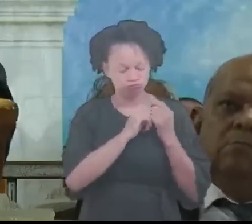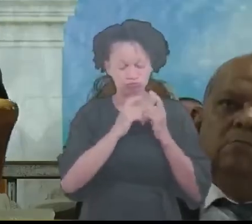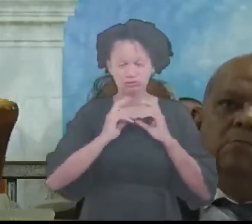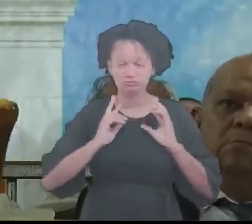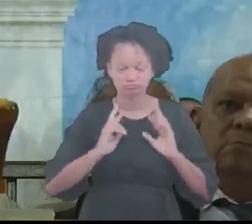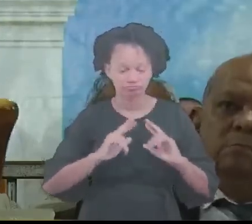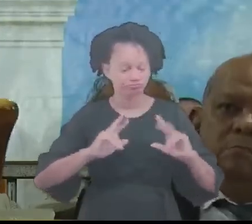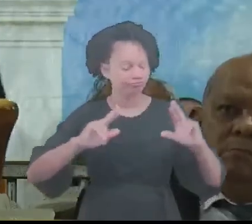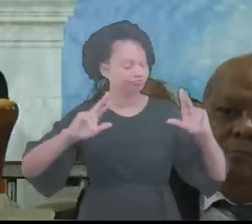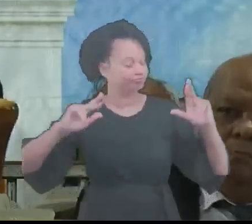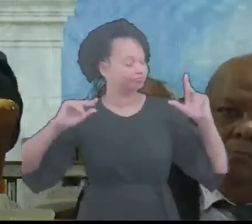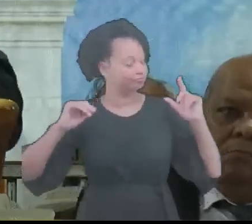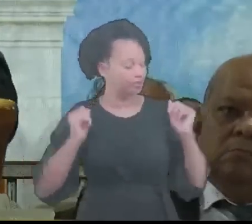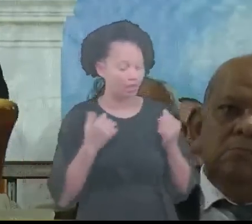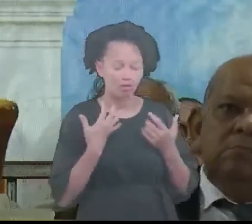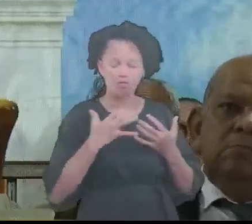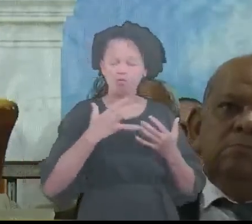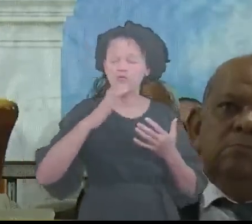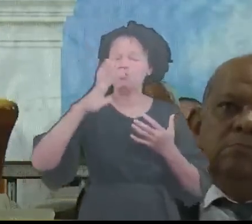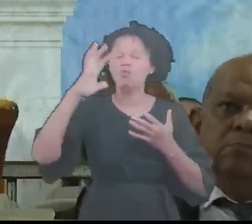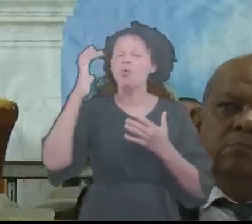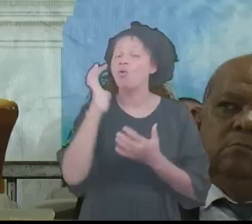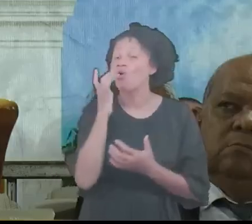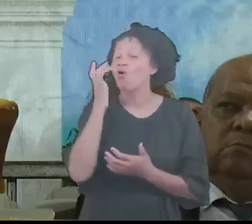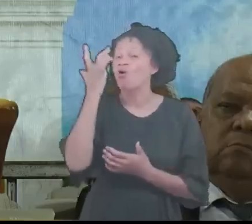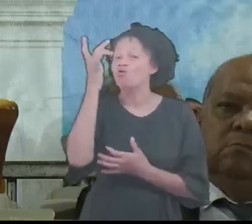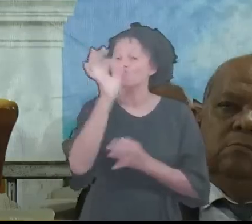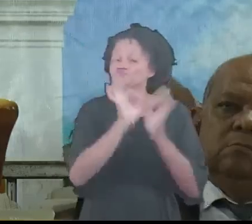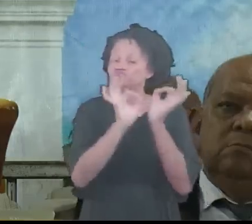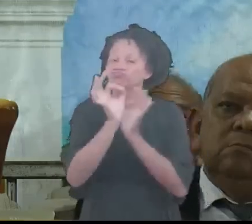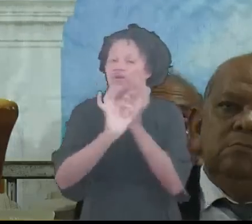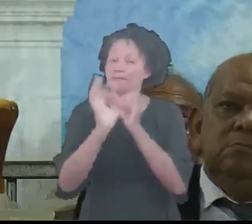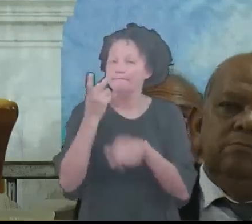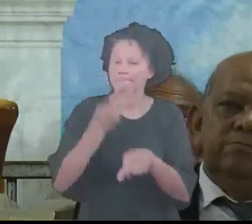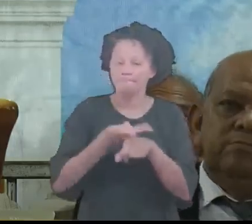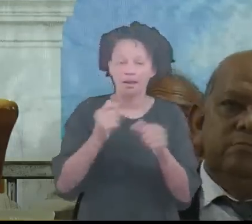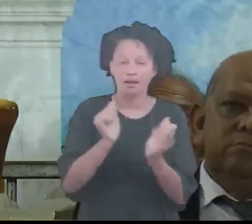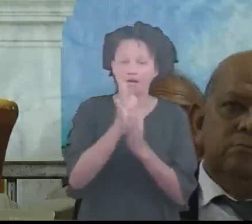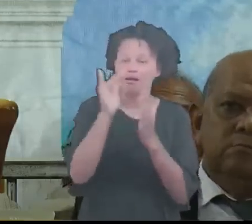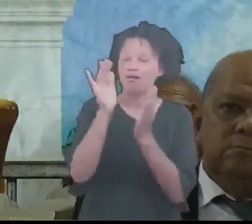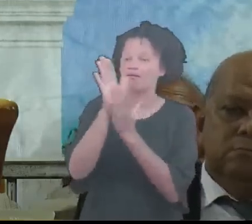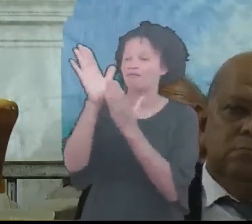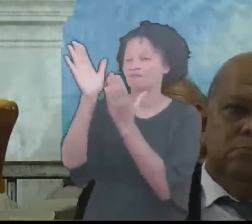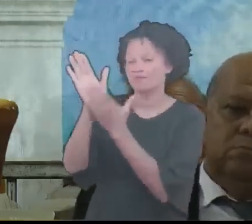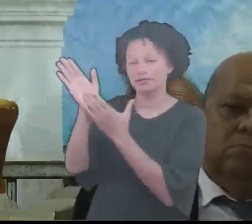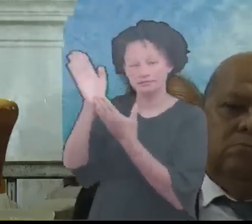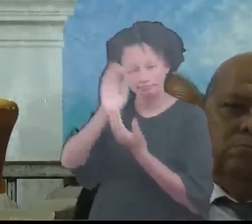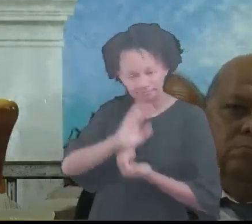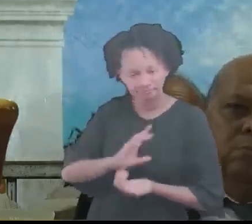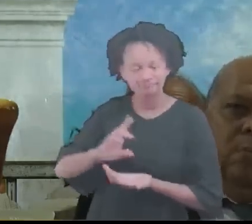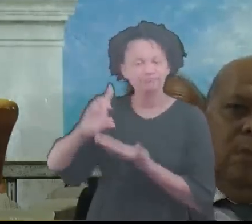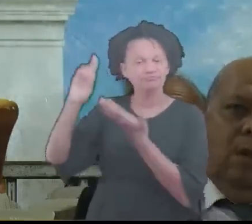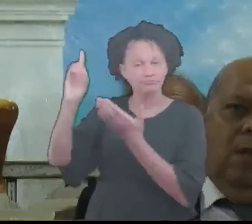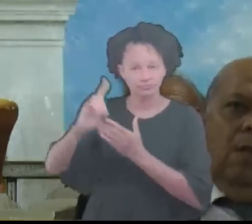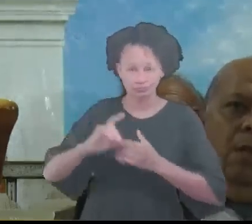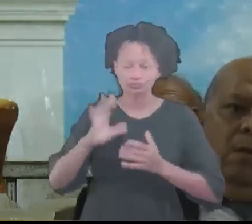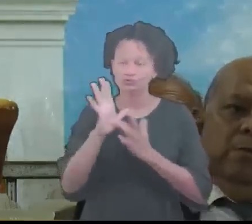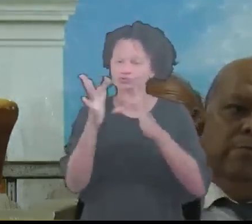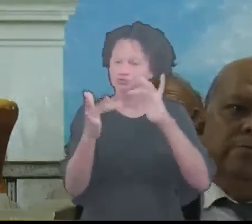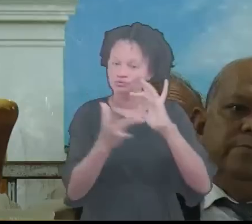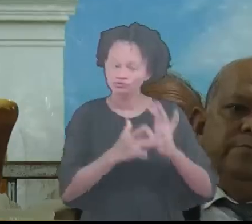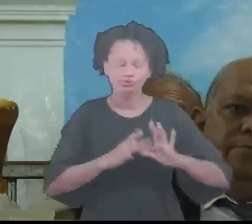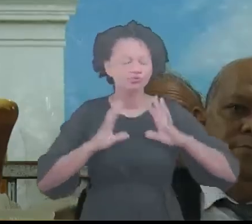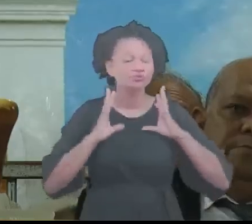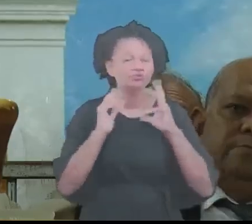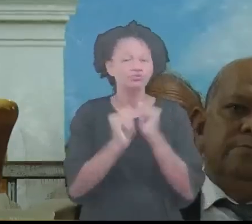cravejadas com prata. Louvado seja Deus. Jesus, todo noivo, tem